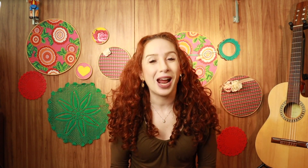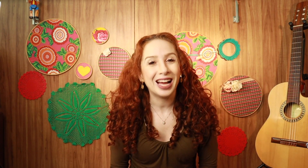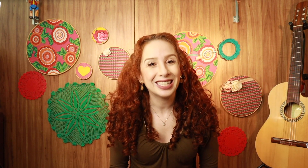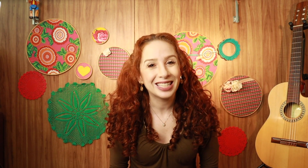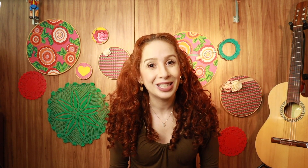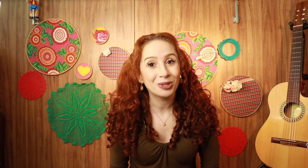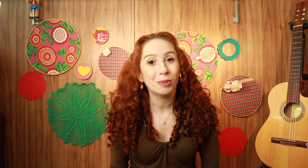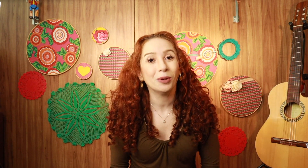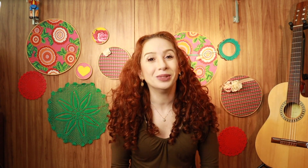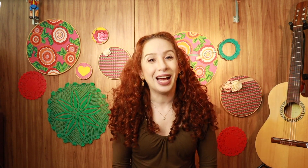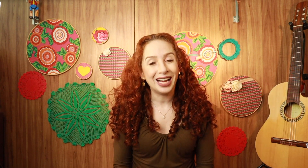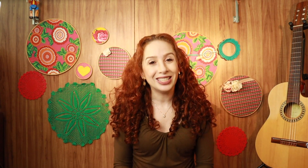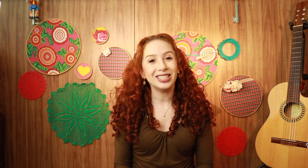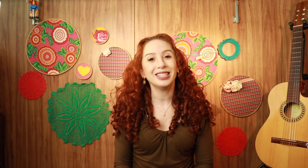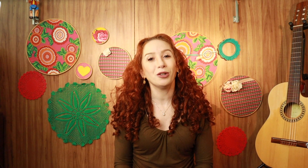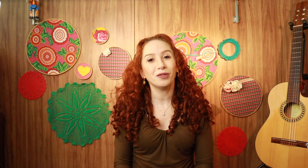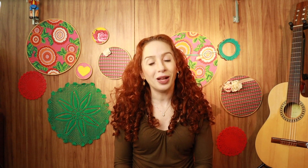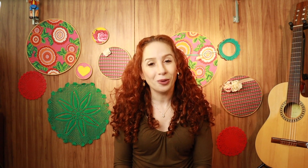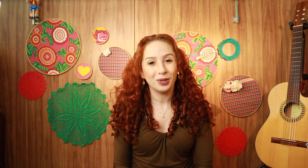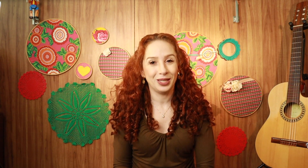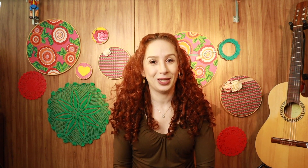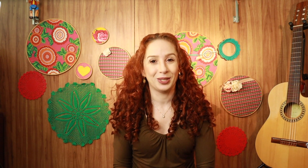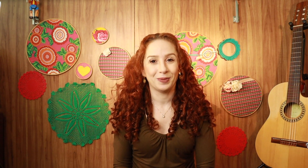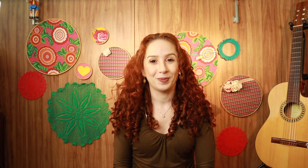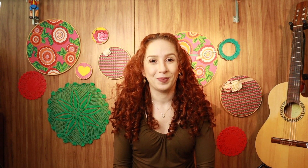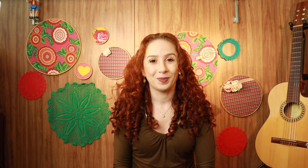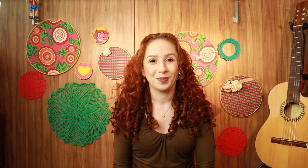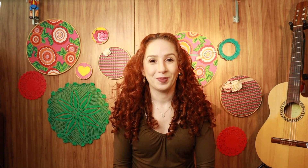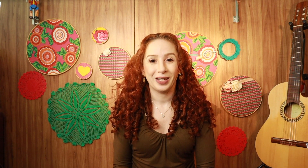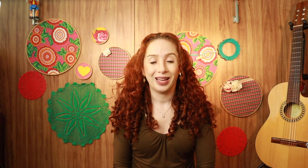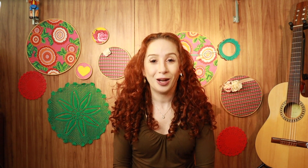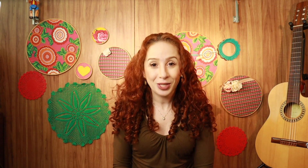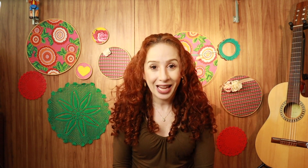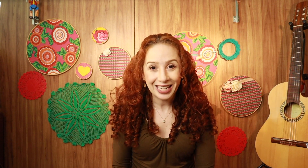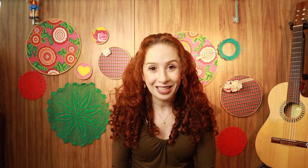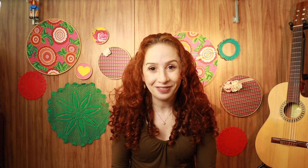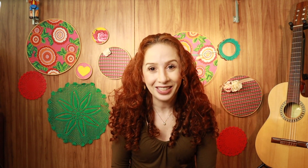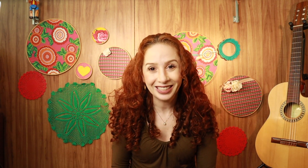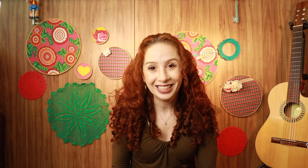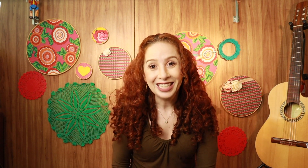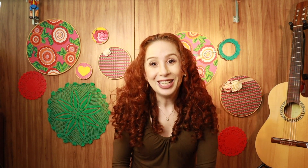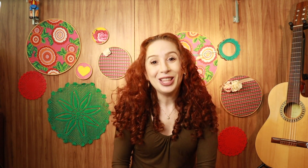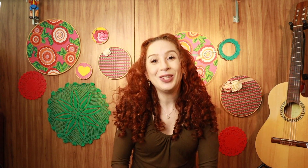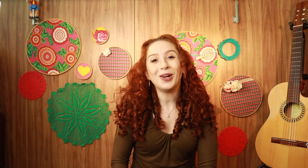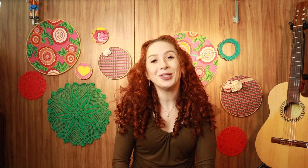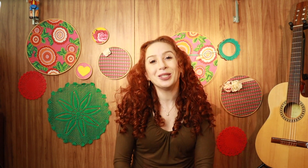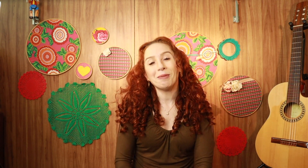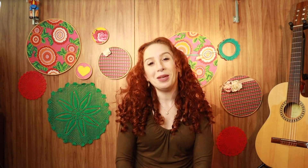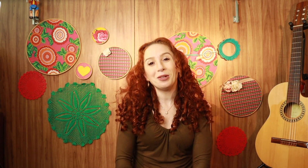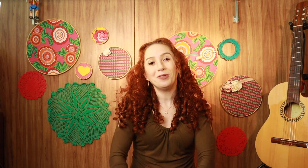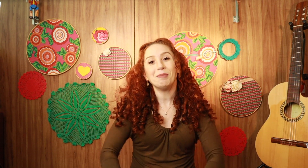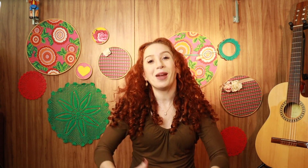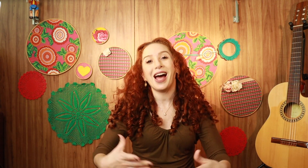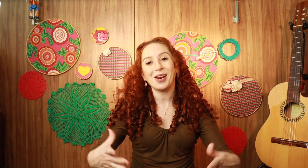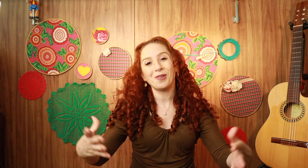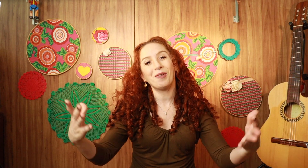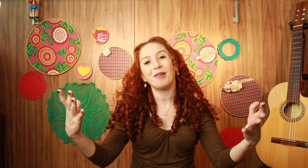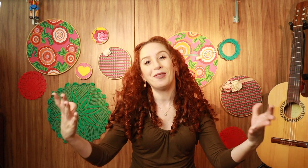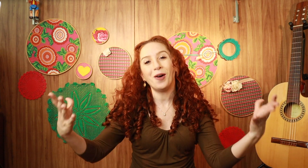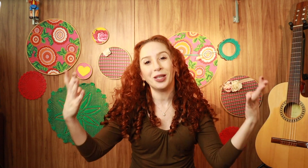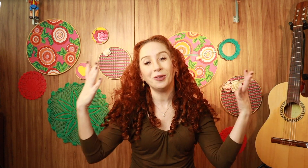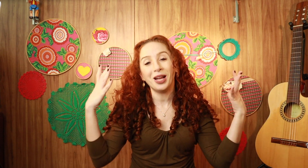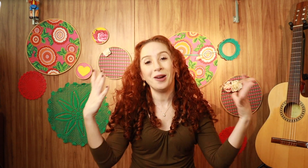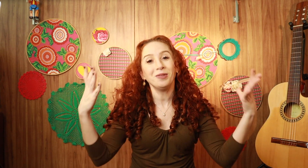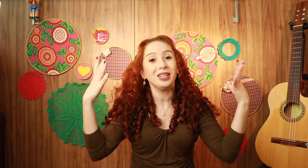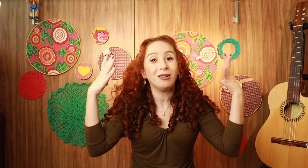sua coragem, sua bondade e seus valores. Ao chegar à savana, todos os amigos vibraram com